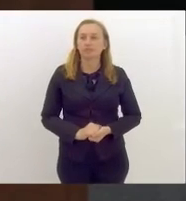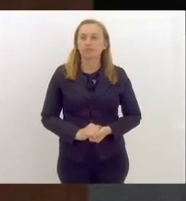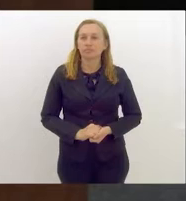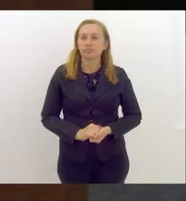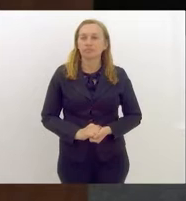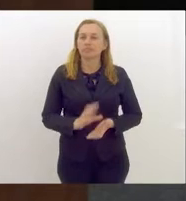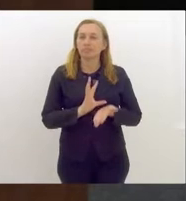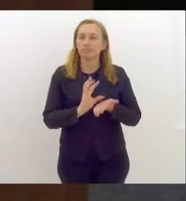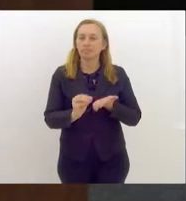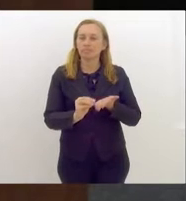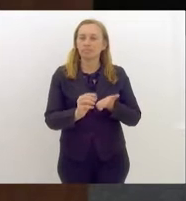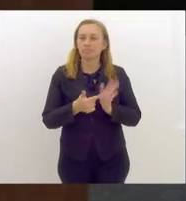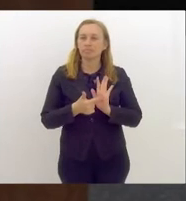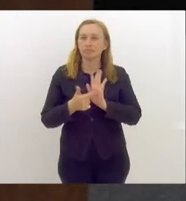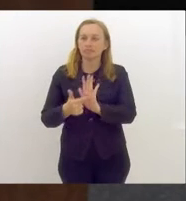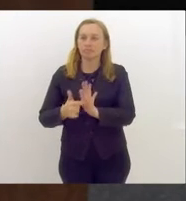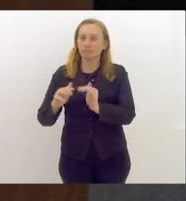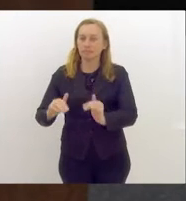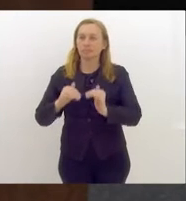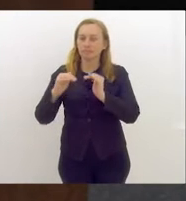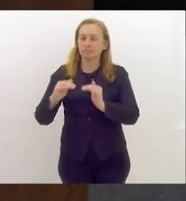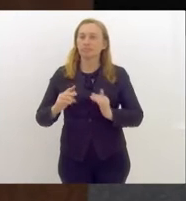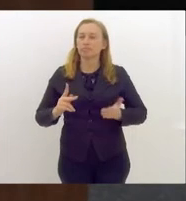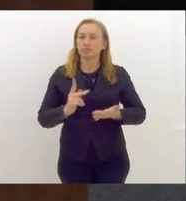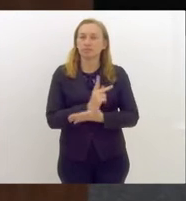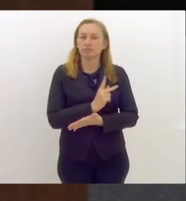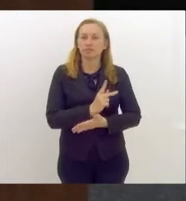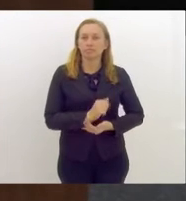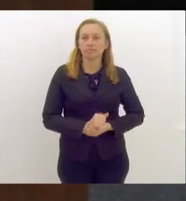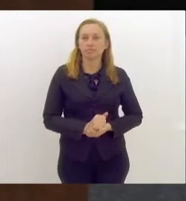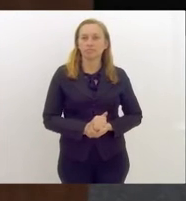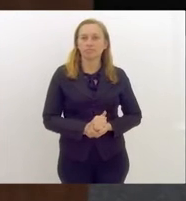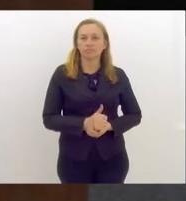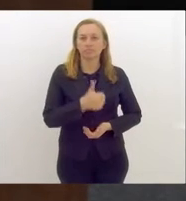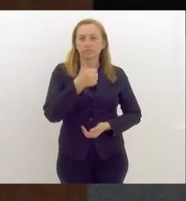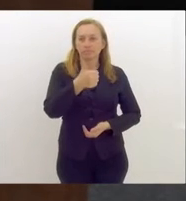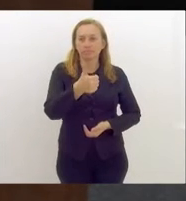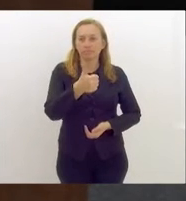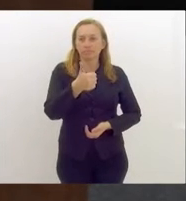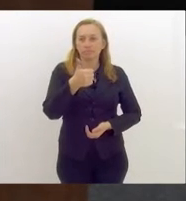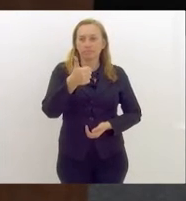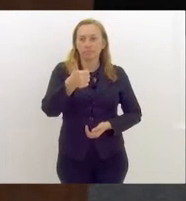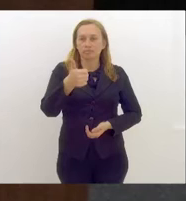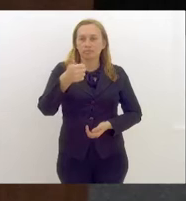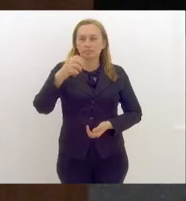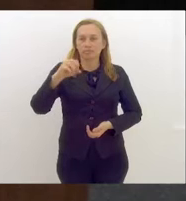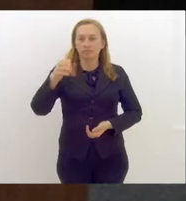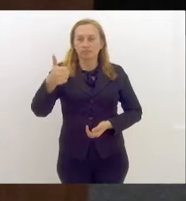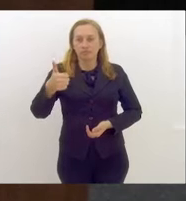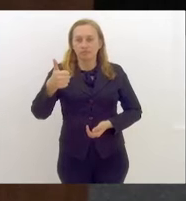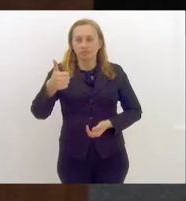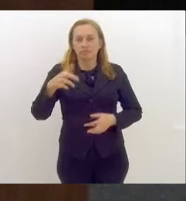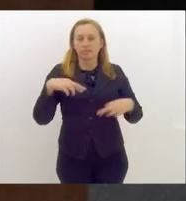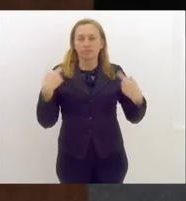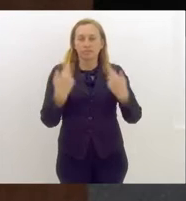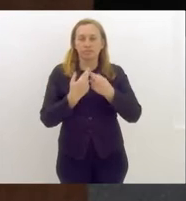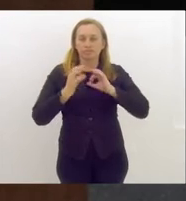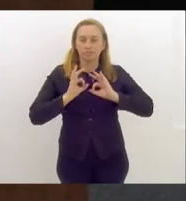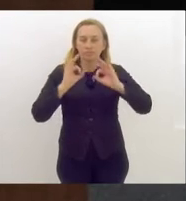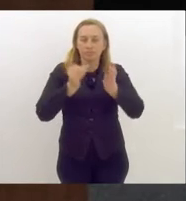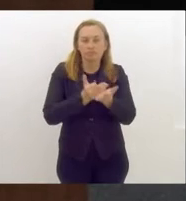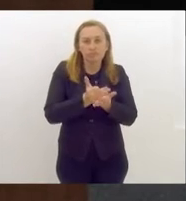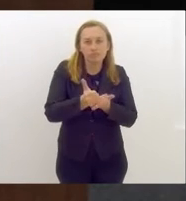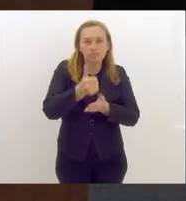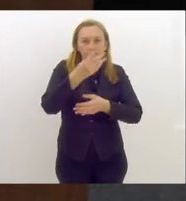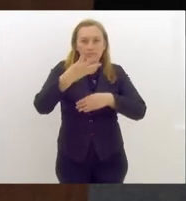a ata reflete com exatidão o ocorrido na centésima primeira sessão ordinária que